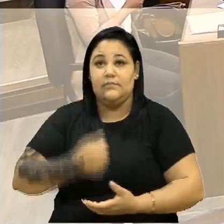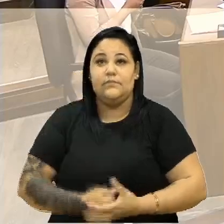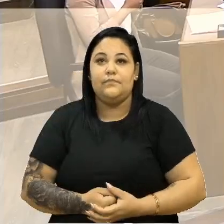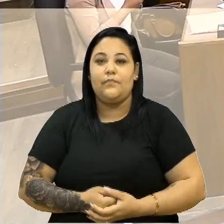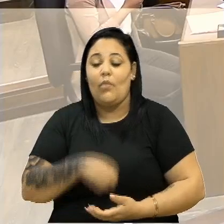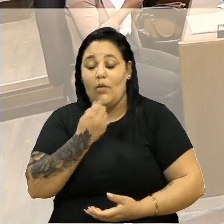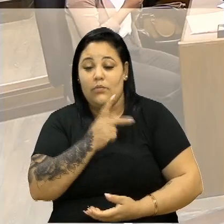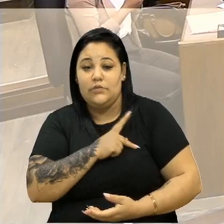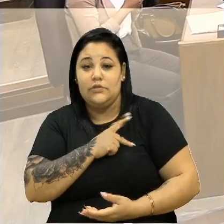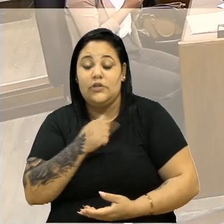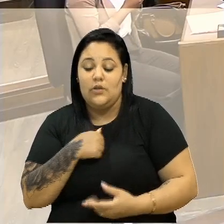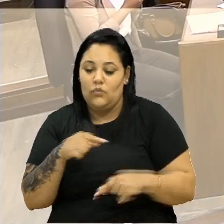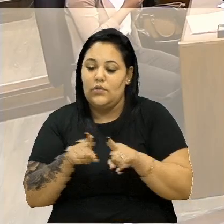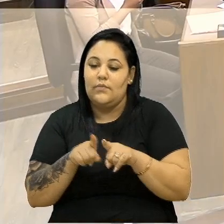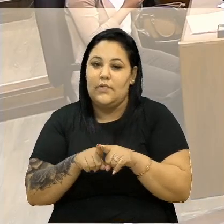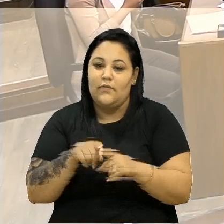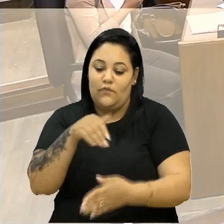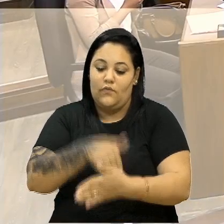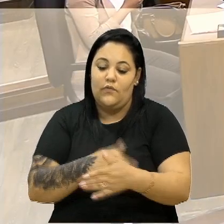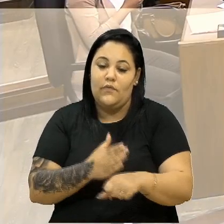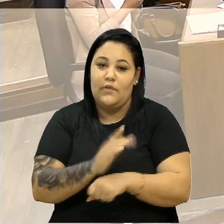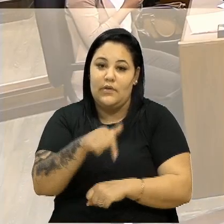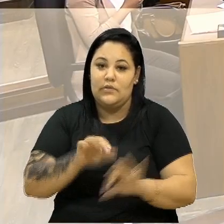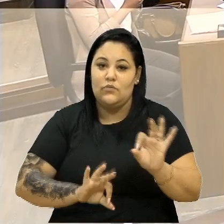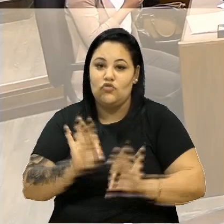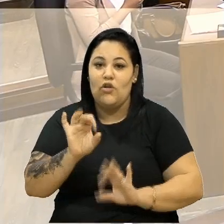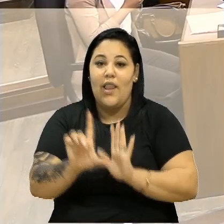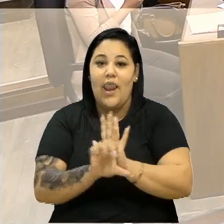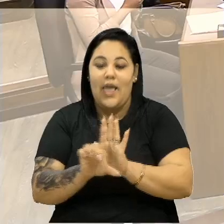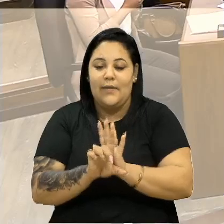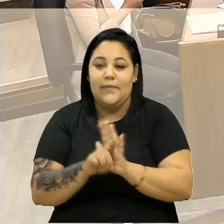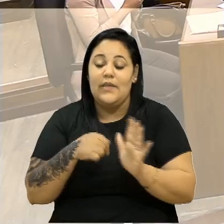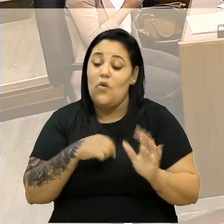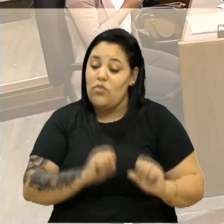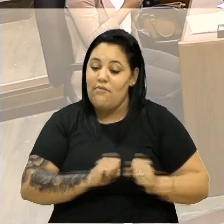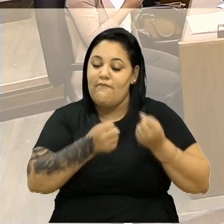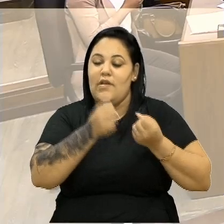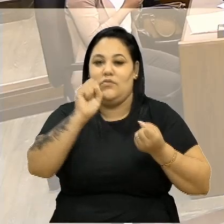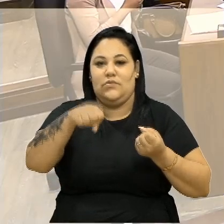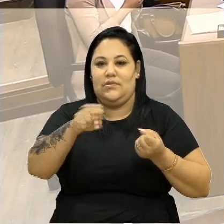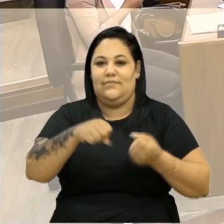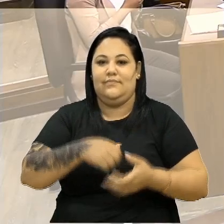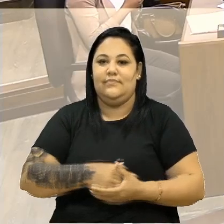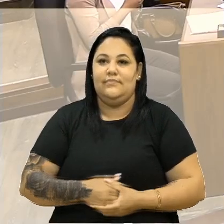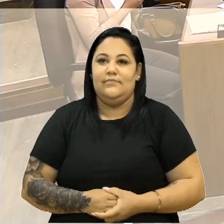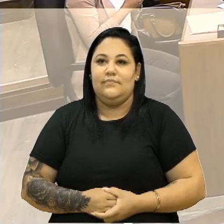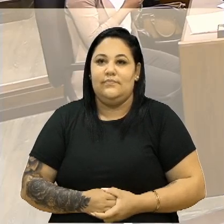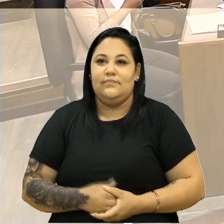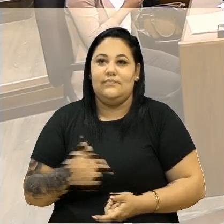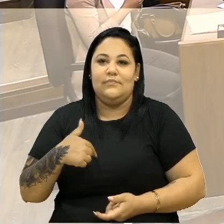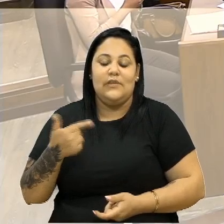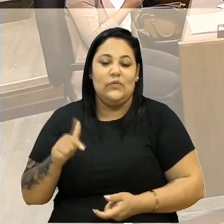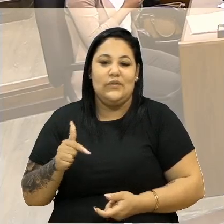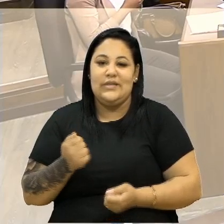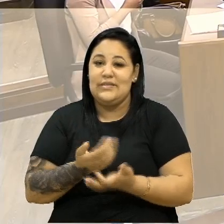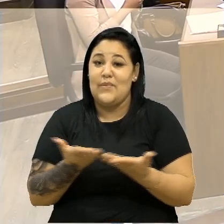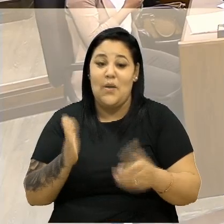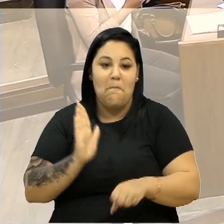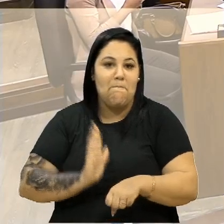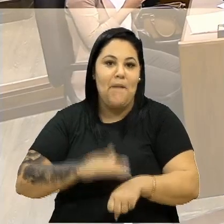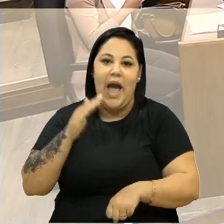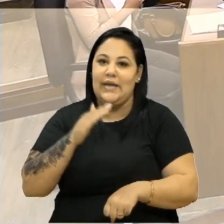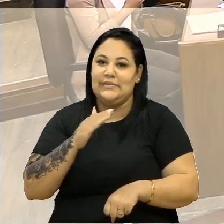Presidente, também votarei favorável a esse projeto de lei e eu defendo que não exista espaço mais